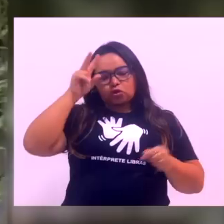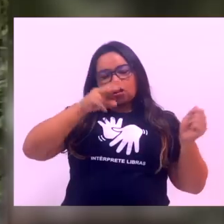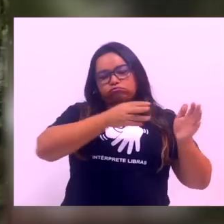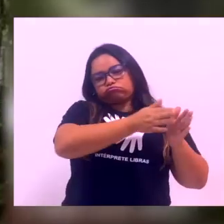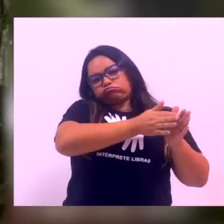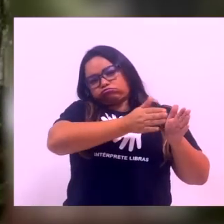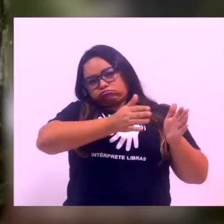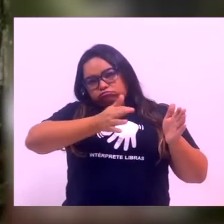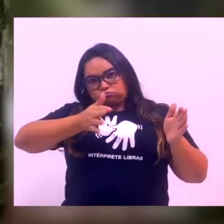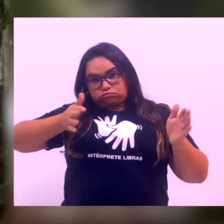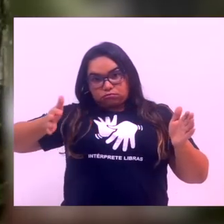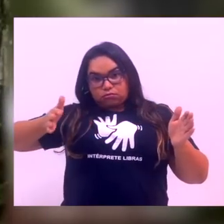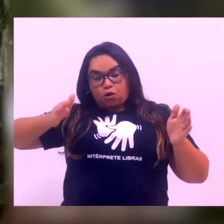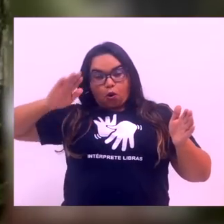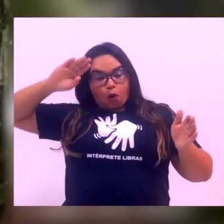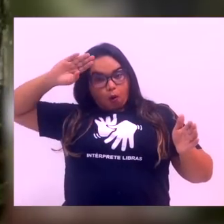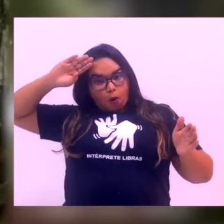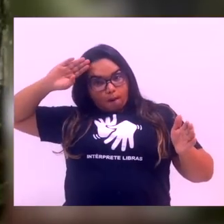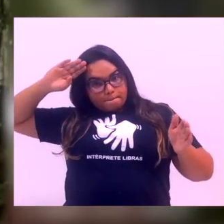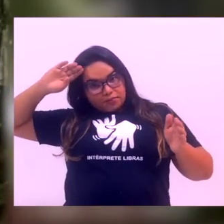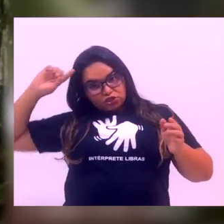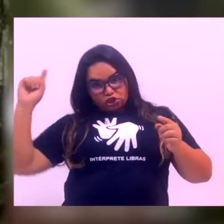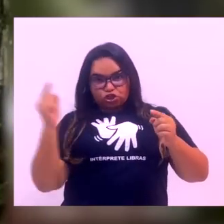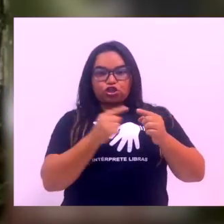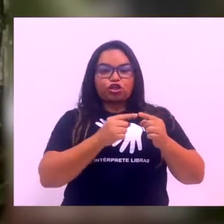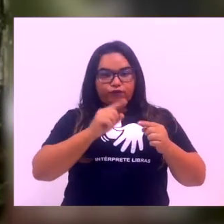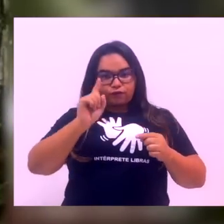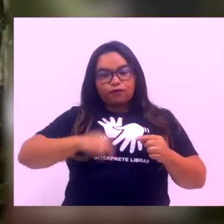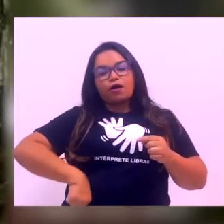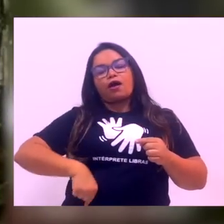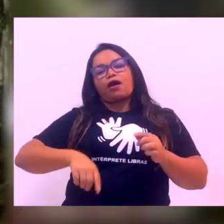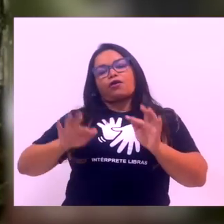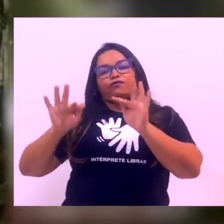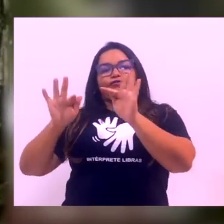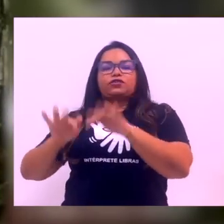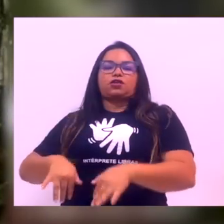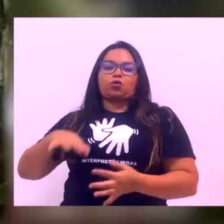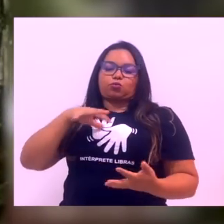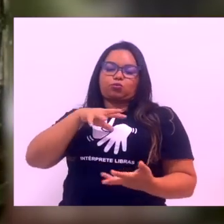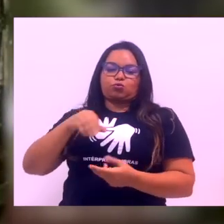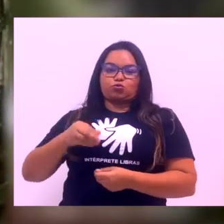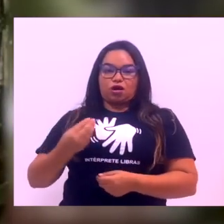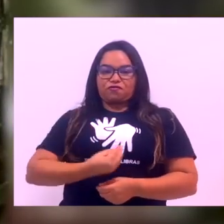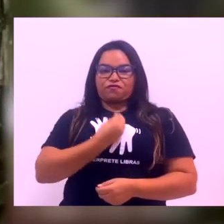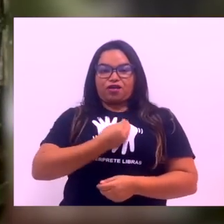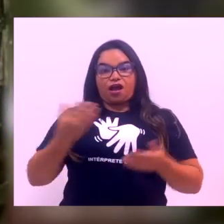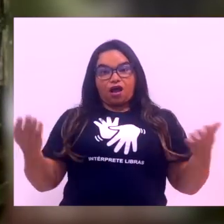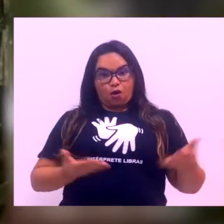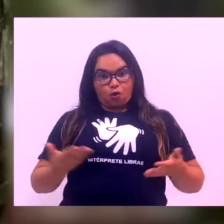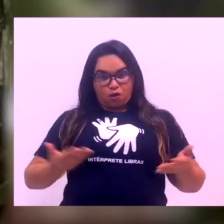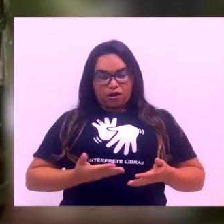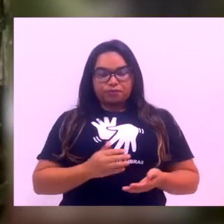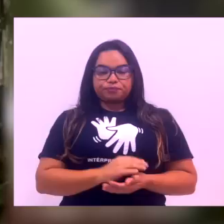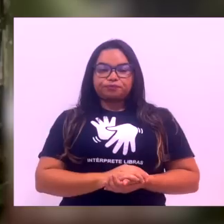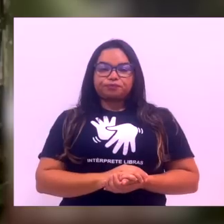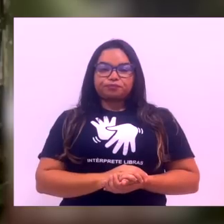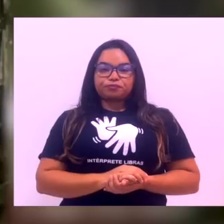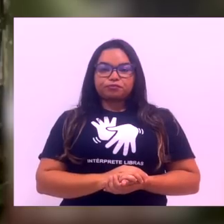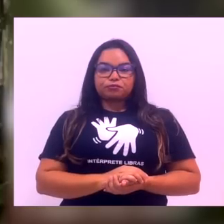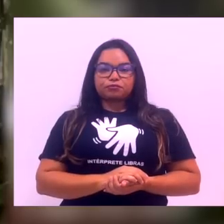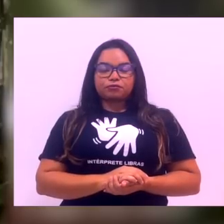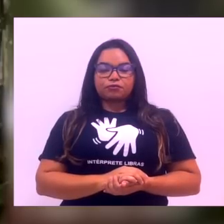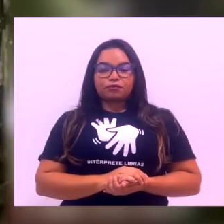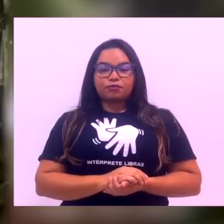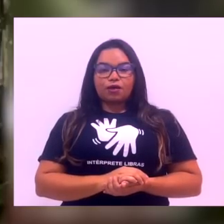conta coisas sobre todas as épocas, mas o clímax da história, o Daniel, o juízo do meu